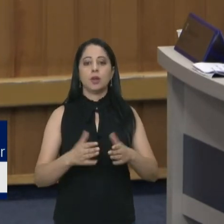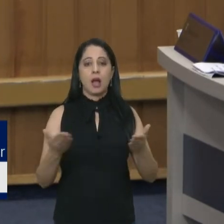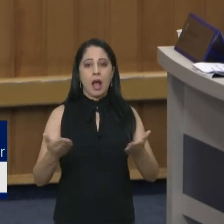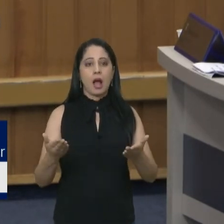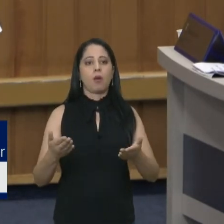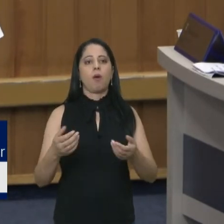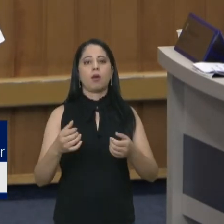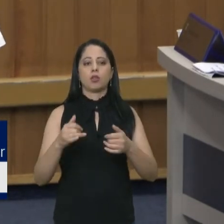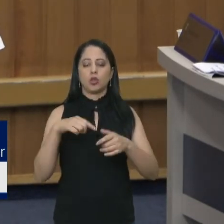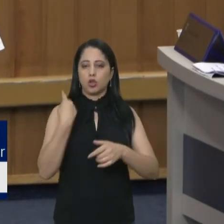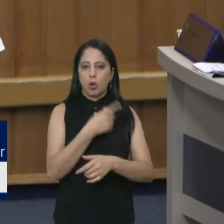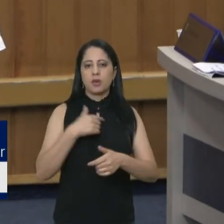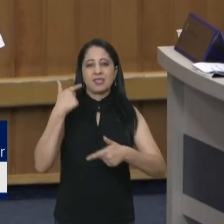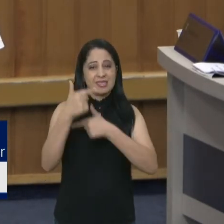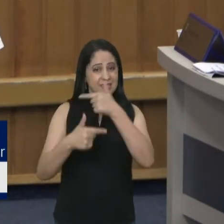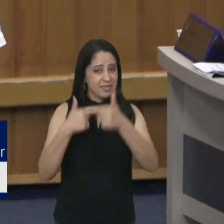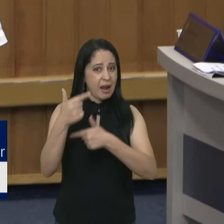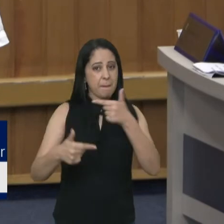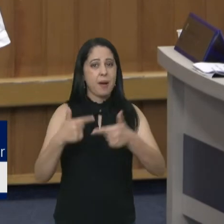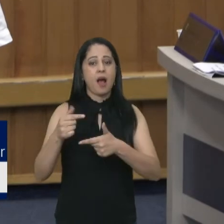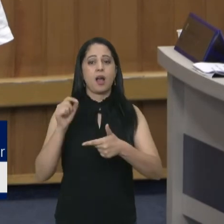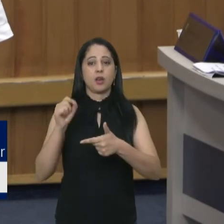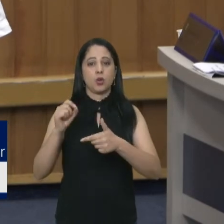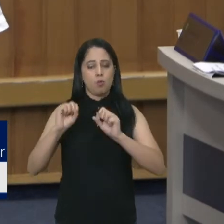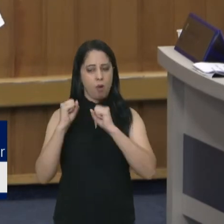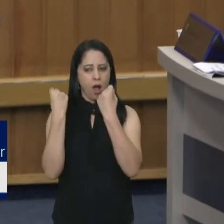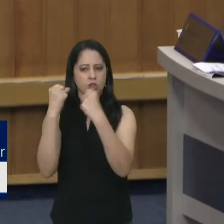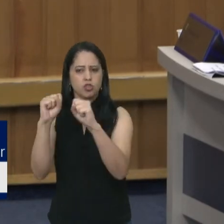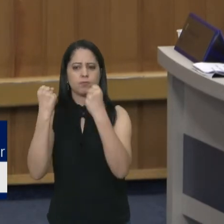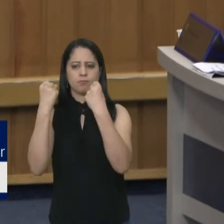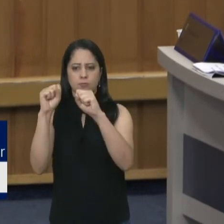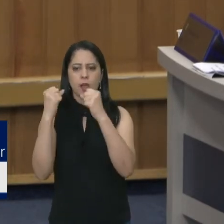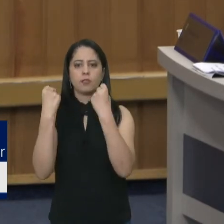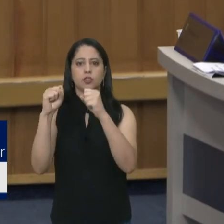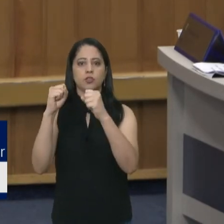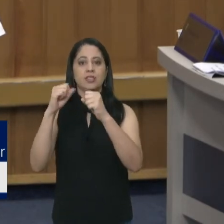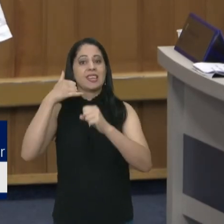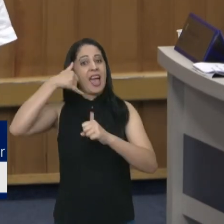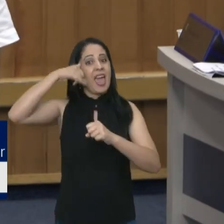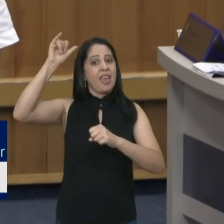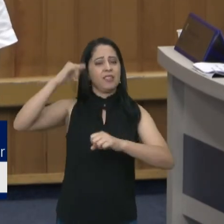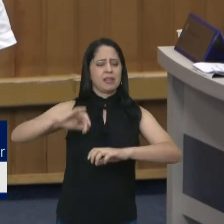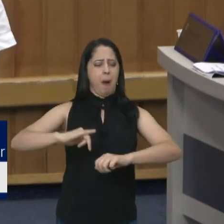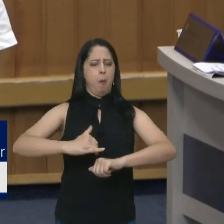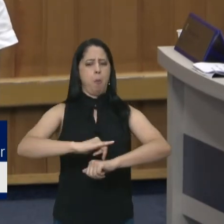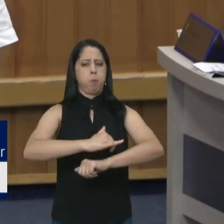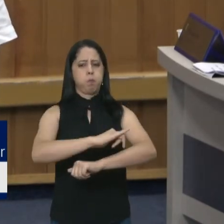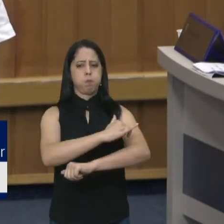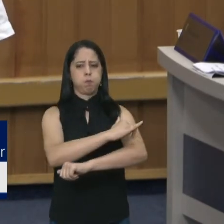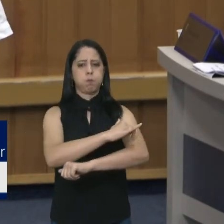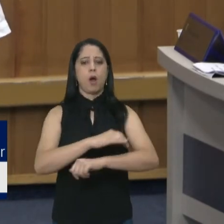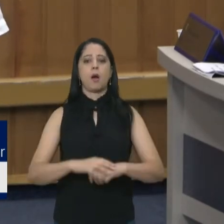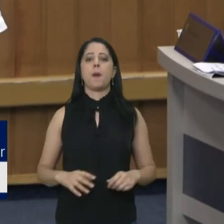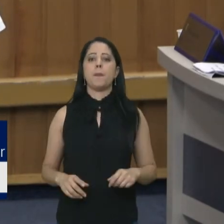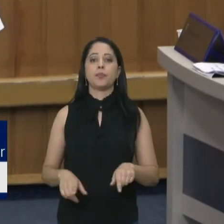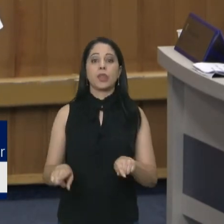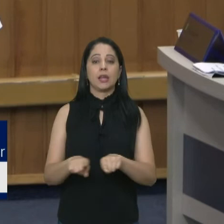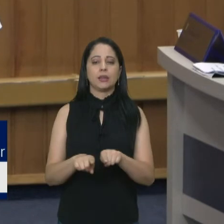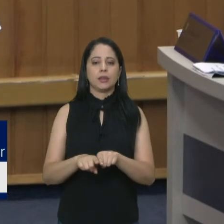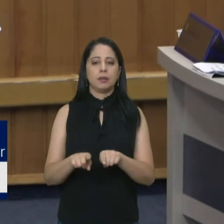de prevenção, a gente que trabalha muito na área de atividade física e já também caminhando